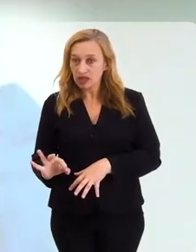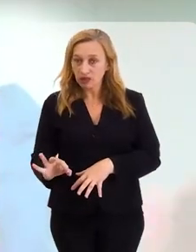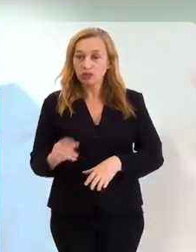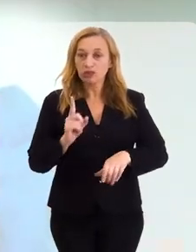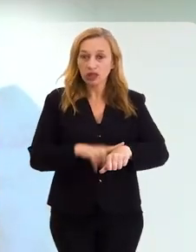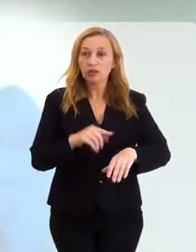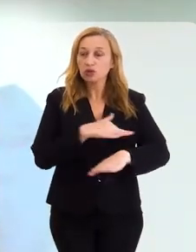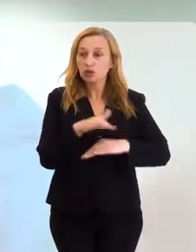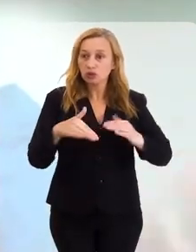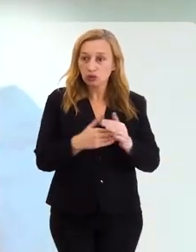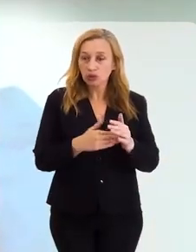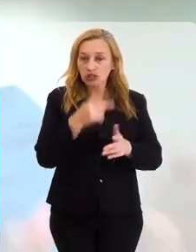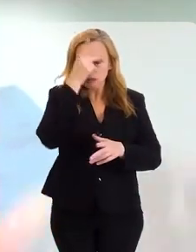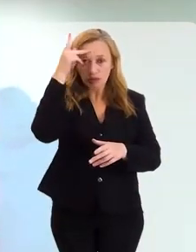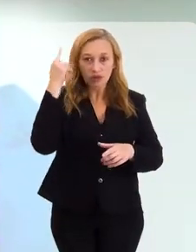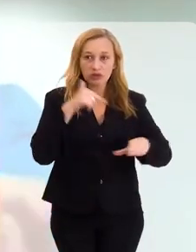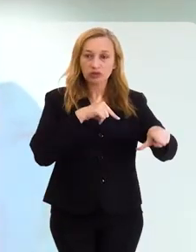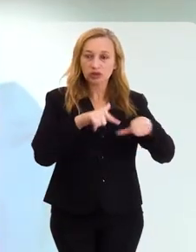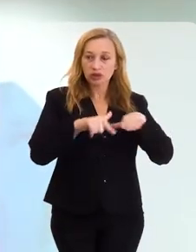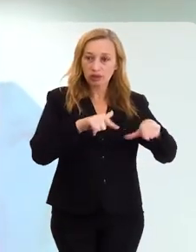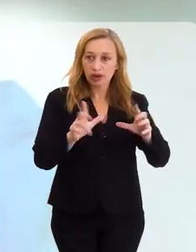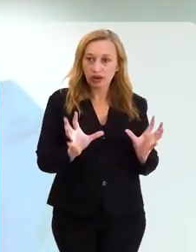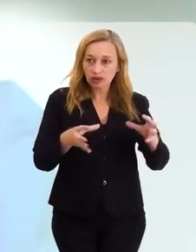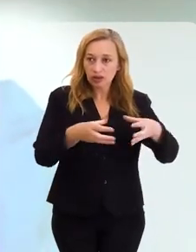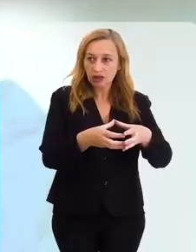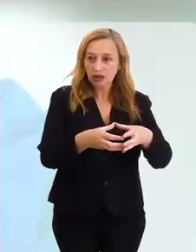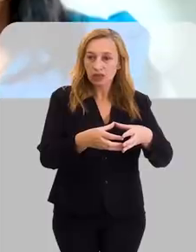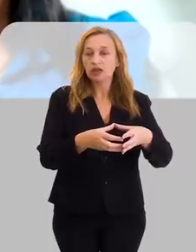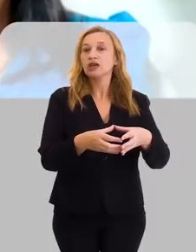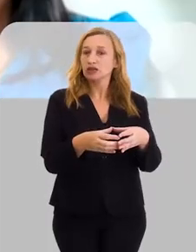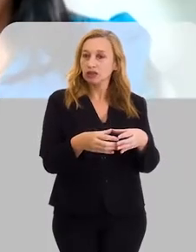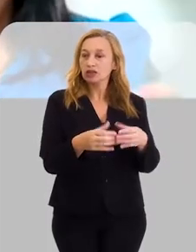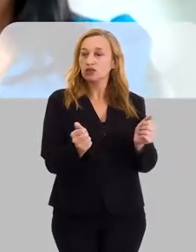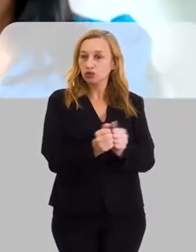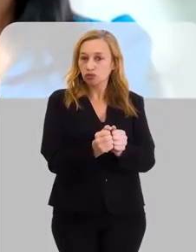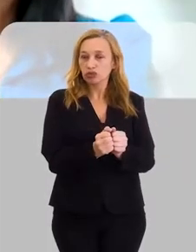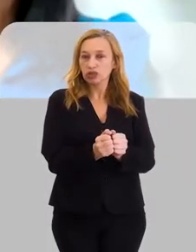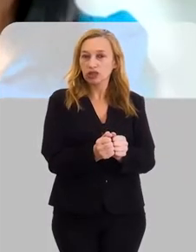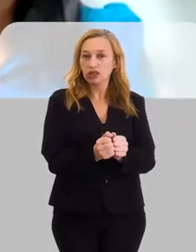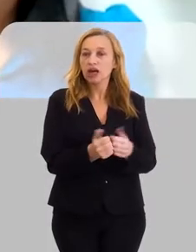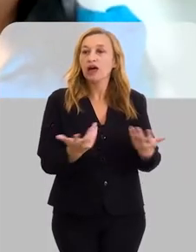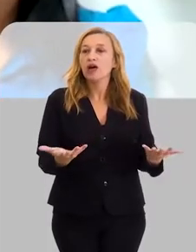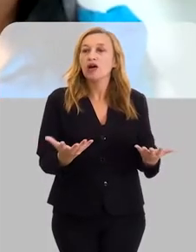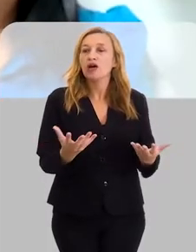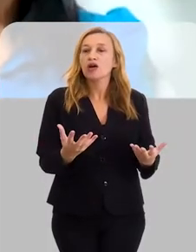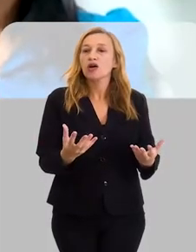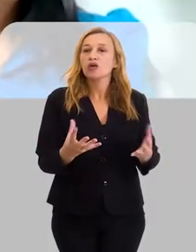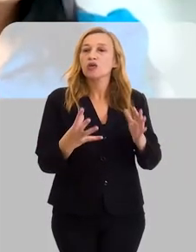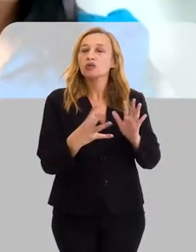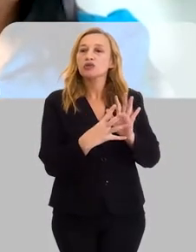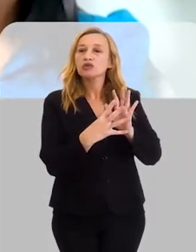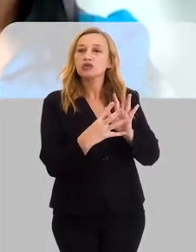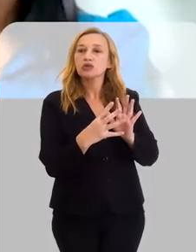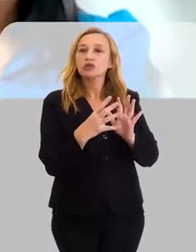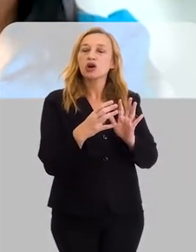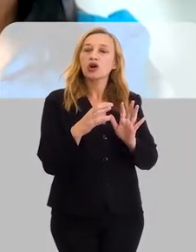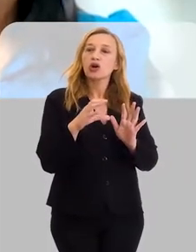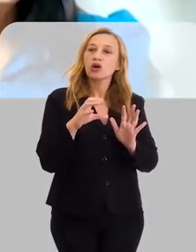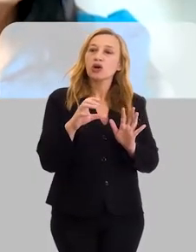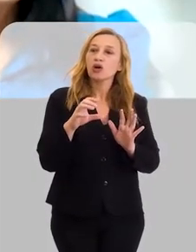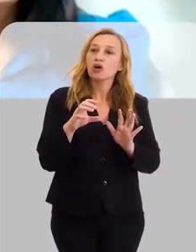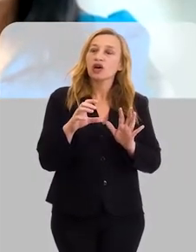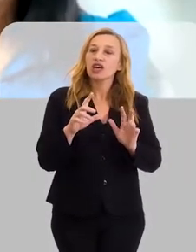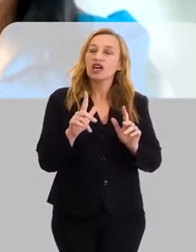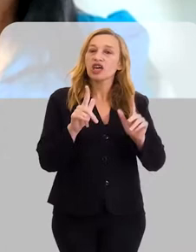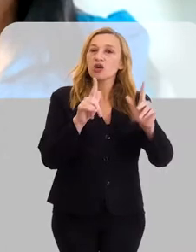do tempo todas as pessoas da equipe de trabalho têm que estar juntas, né? Trabalhando juntas, como se fosse uma clonagem